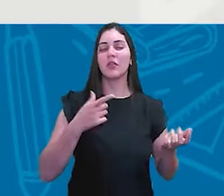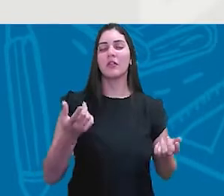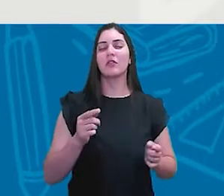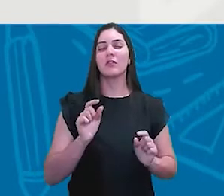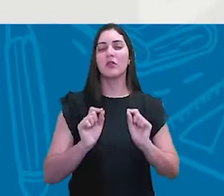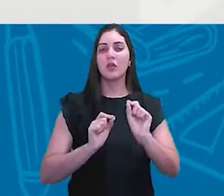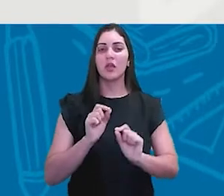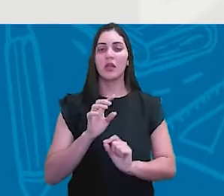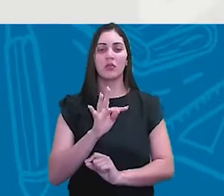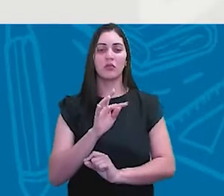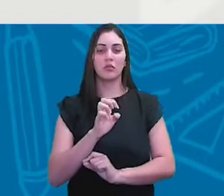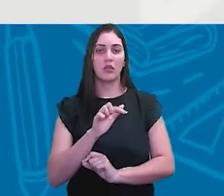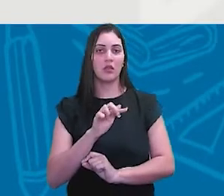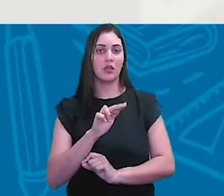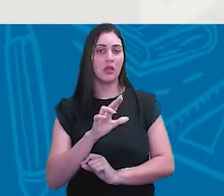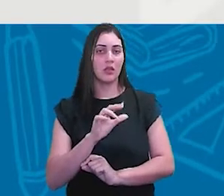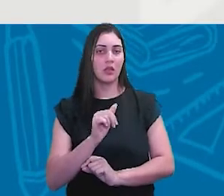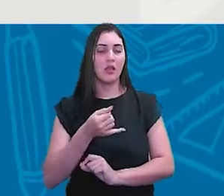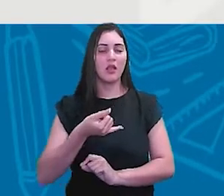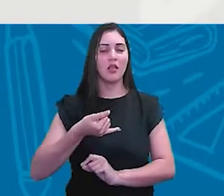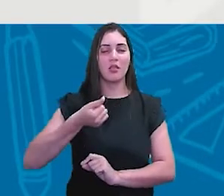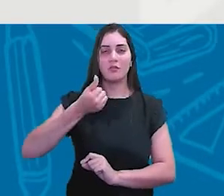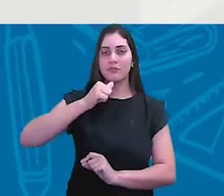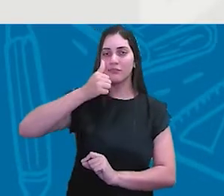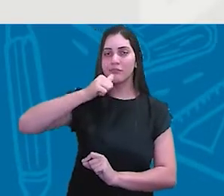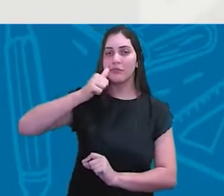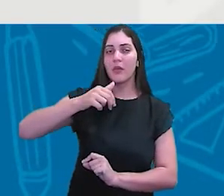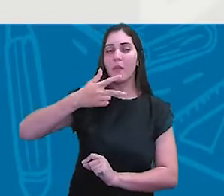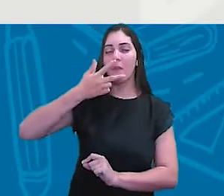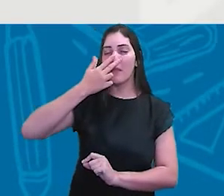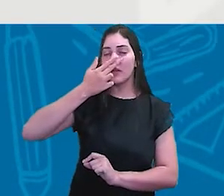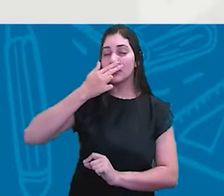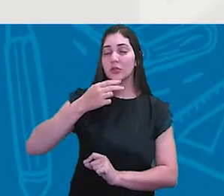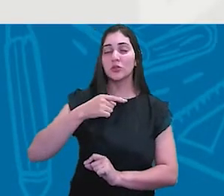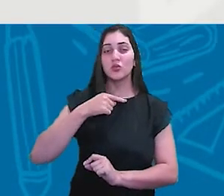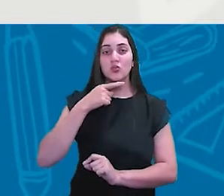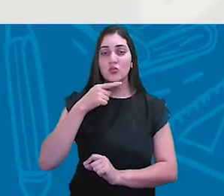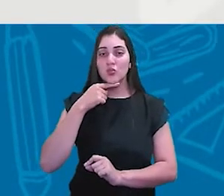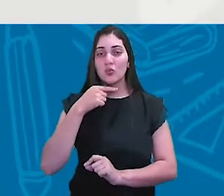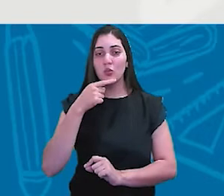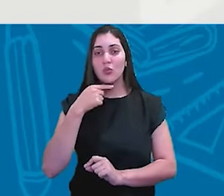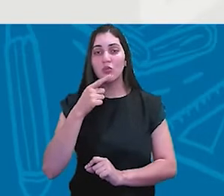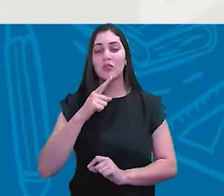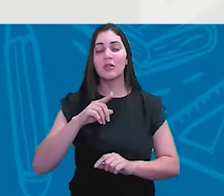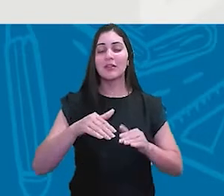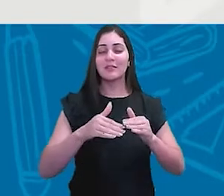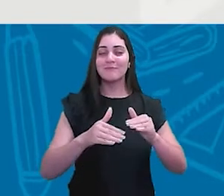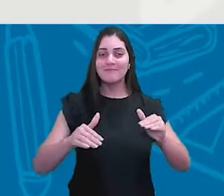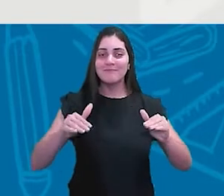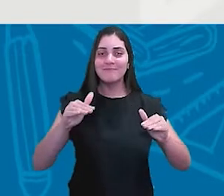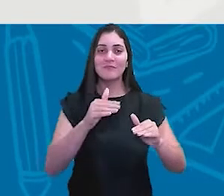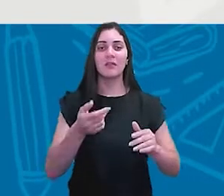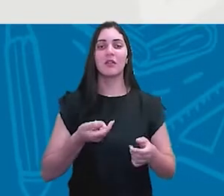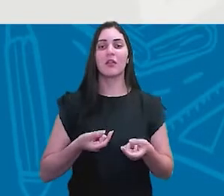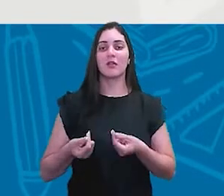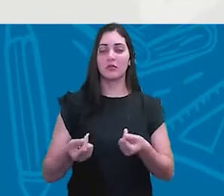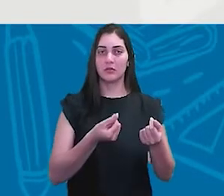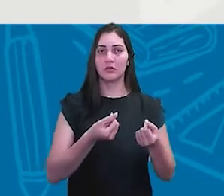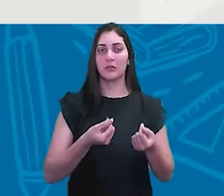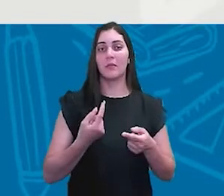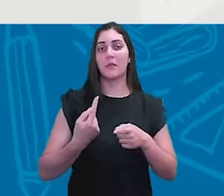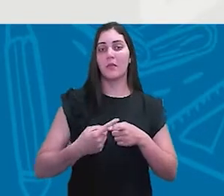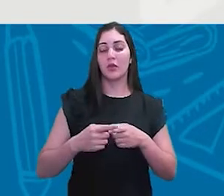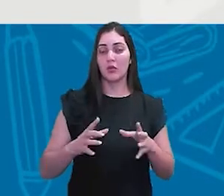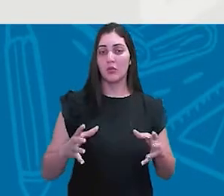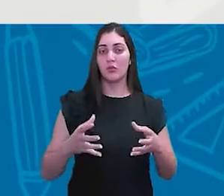estava embriagado, que tinha tomado a coisa e não conseguia mais andar com as próprias pernas, né? Então, que o bloco econômico,